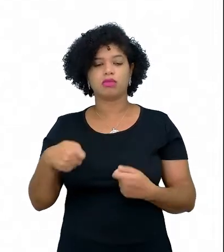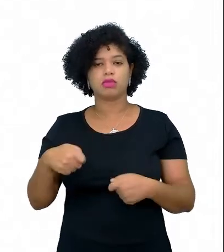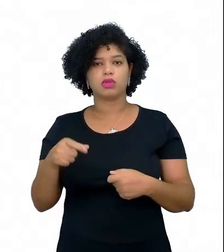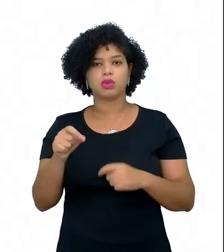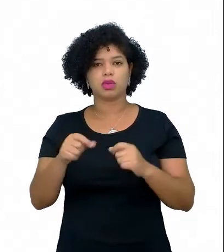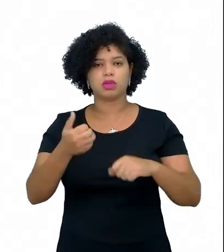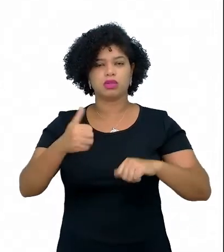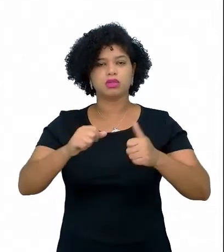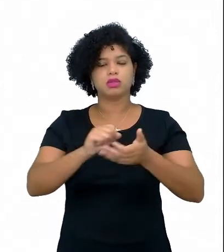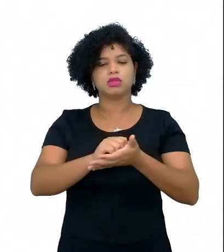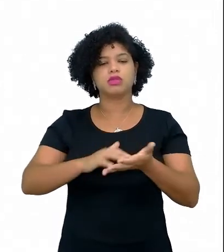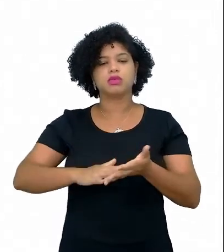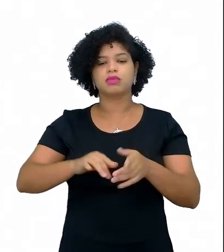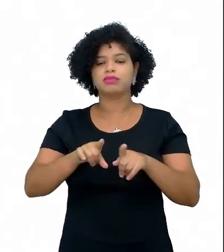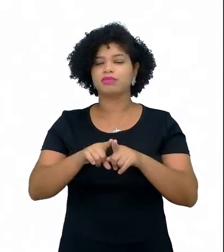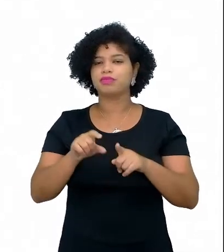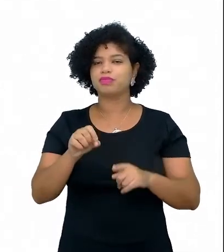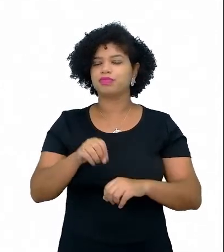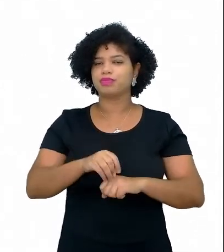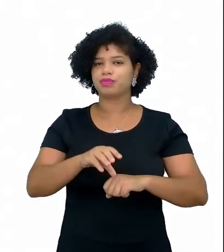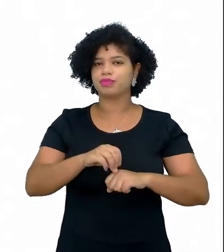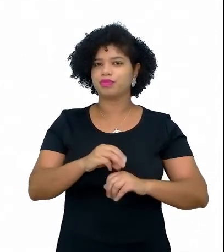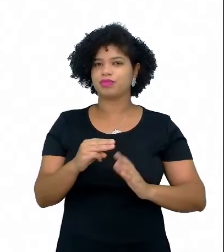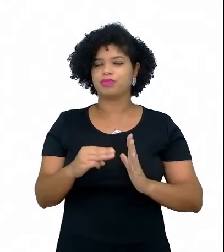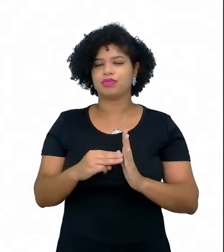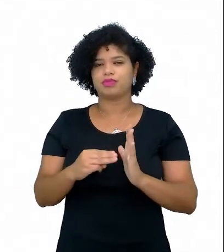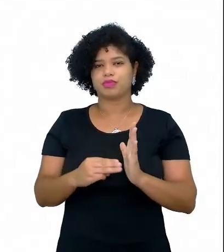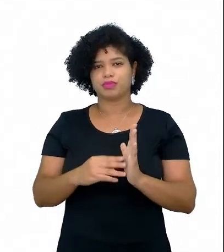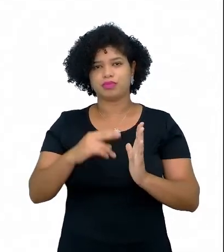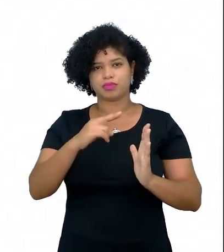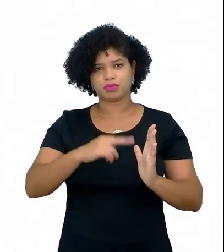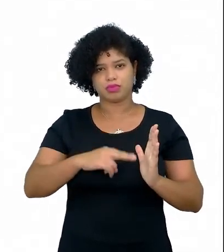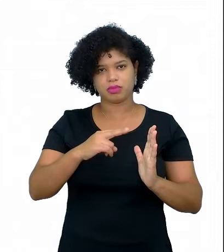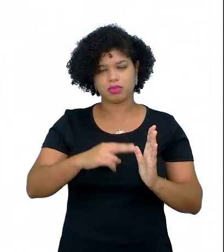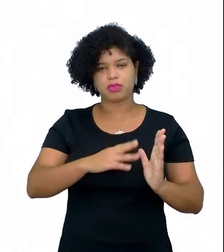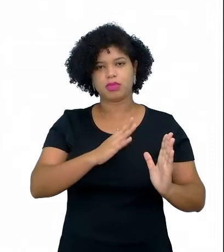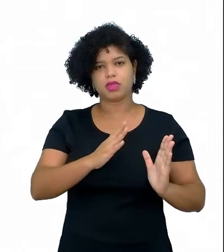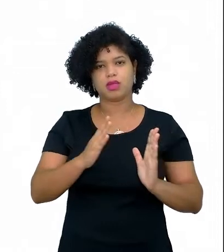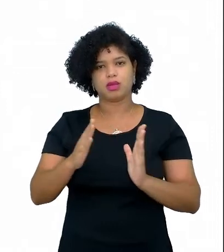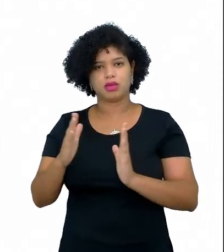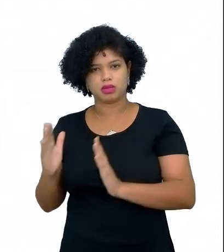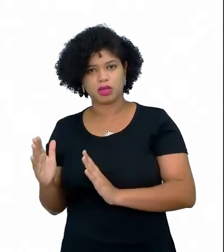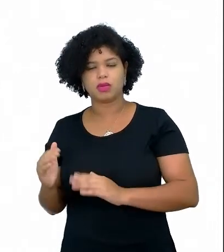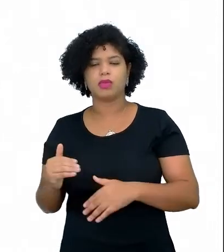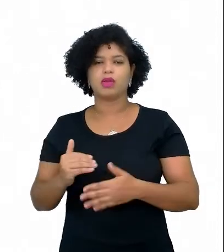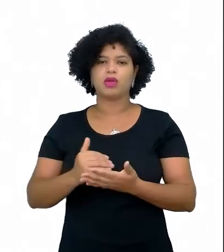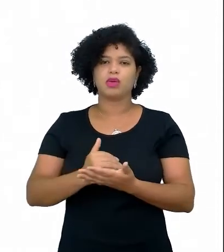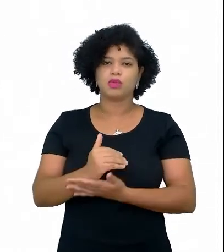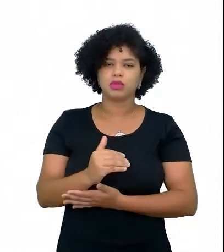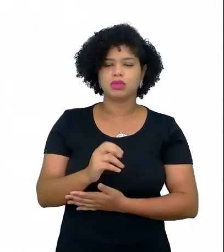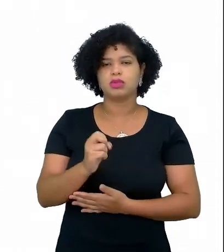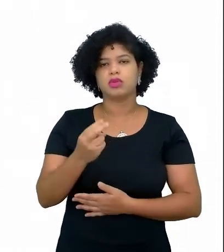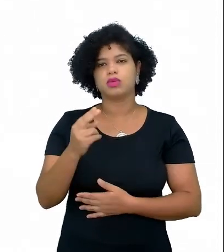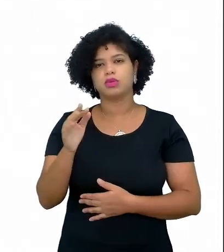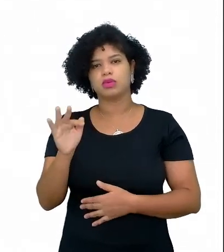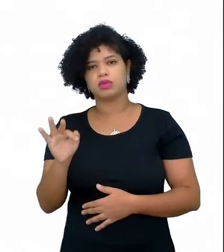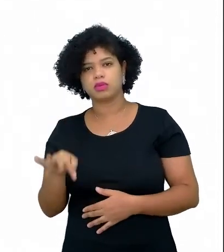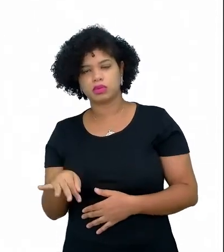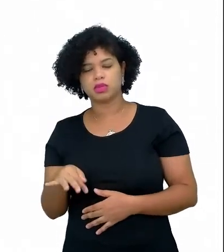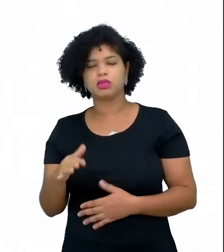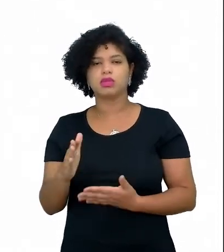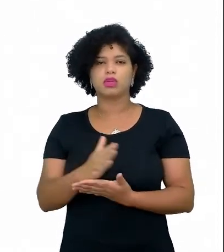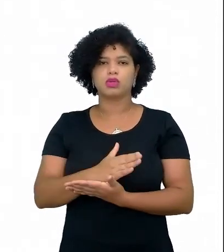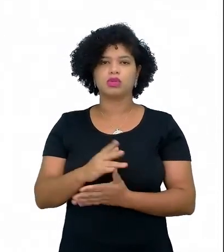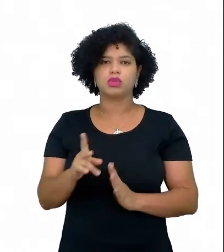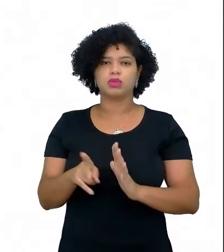E a nossa orientação metodológica, ler aquelas etapas que nós temos, o iniciando, o finalizando, os nossos procedimentos que nós temos